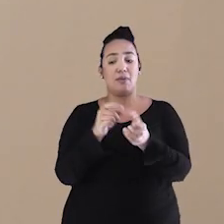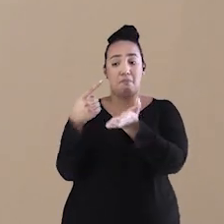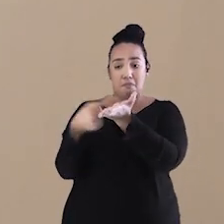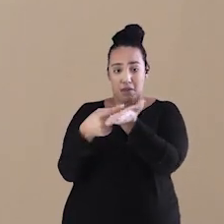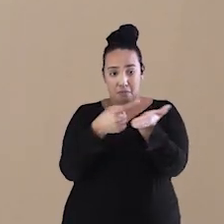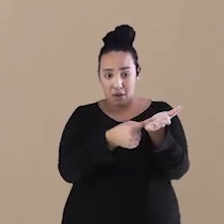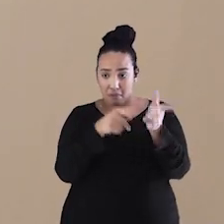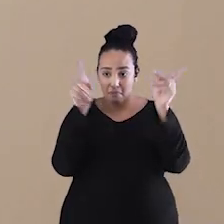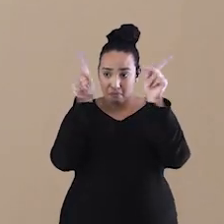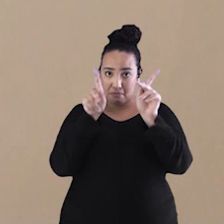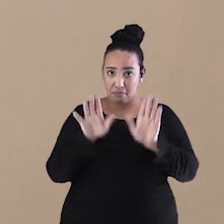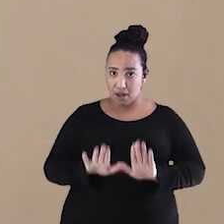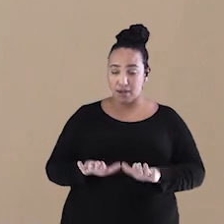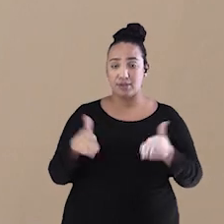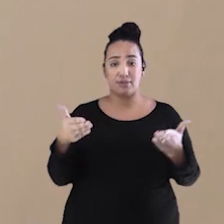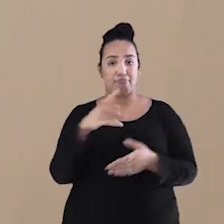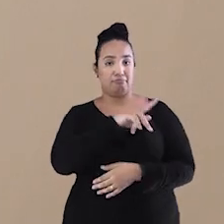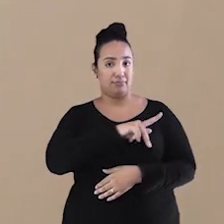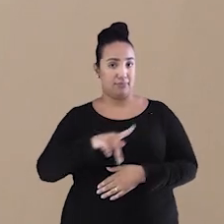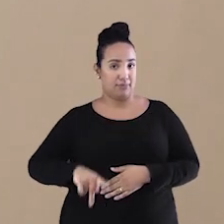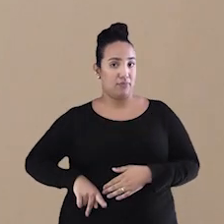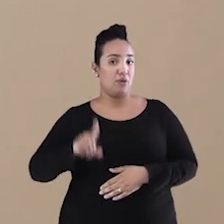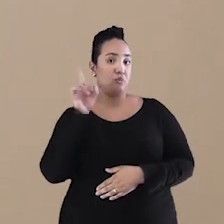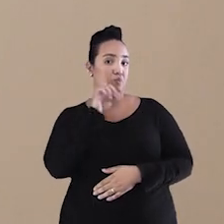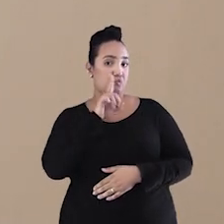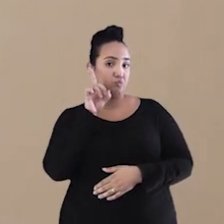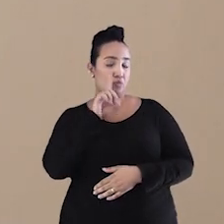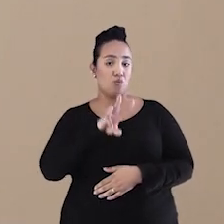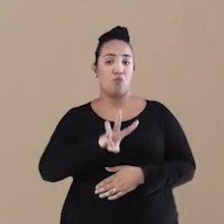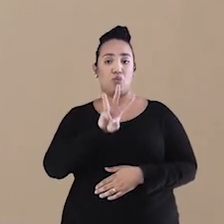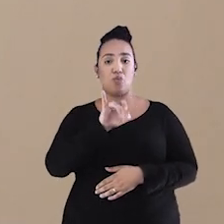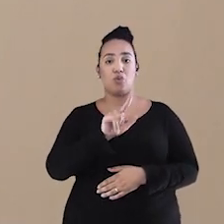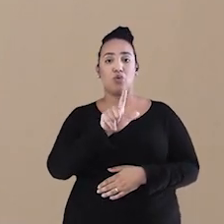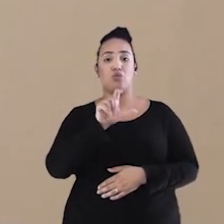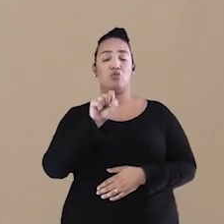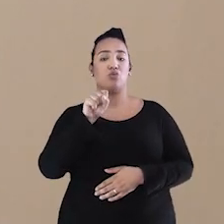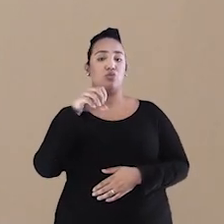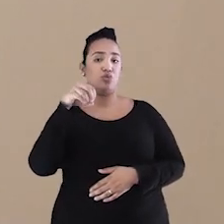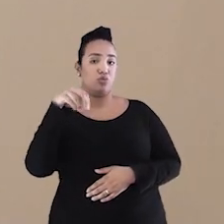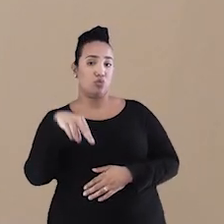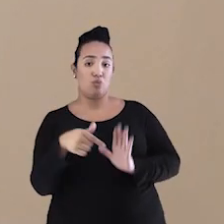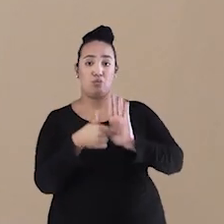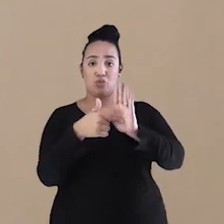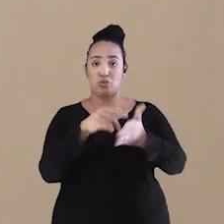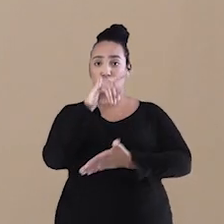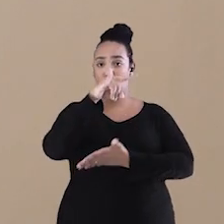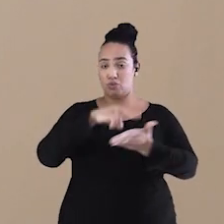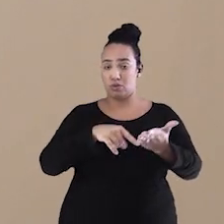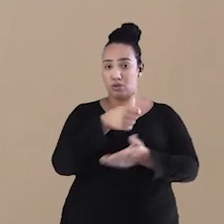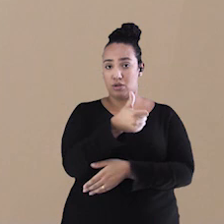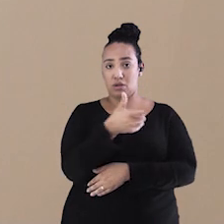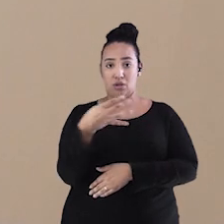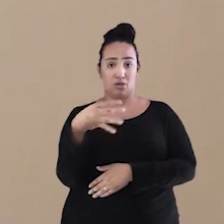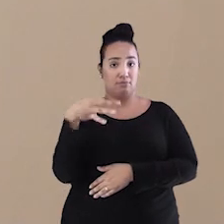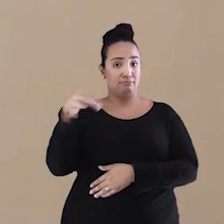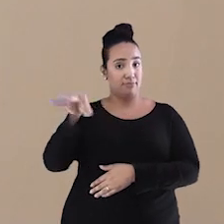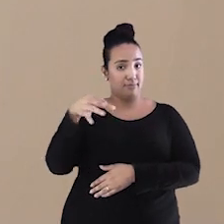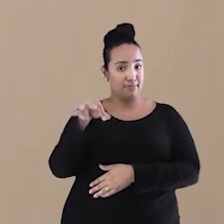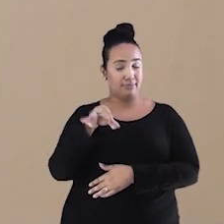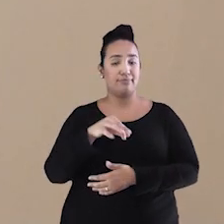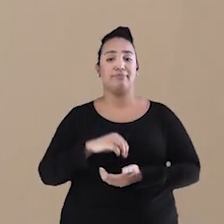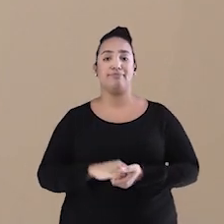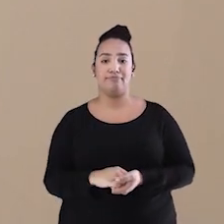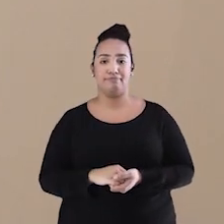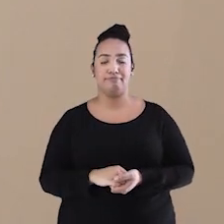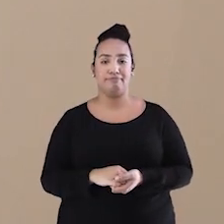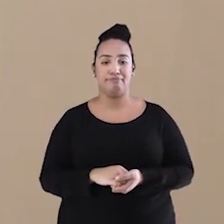a elaboração dos acordos de paz. O presidente dos Estados Unidos, Woodrow Wilson, apresentou um documento com 14 pontos,